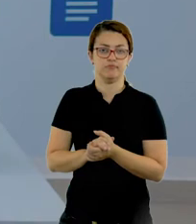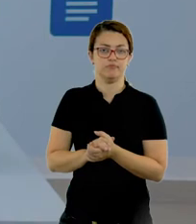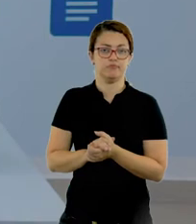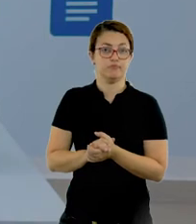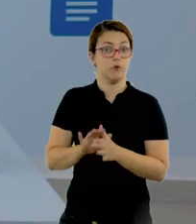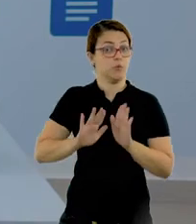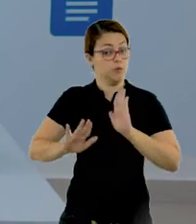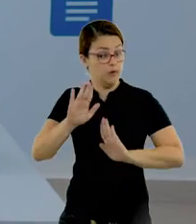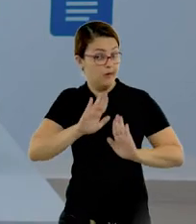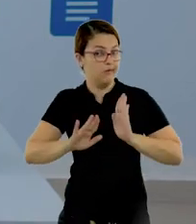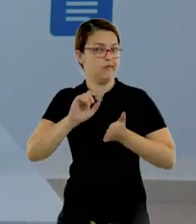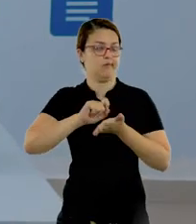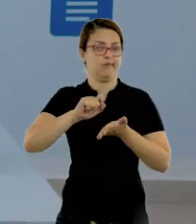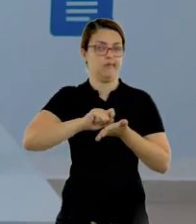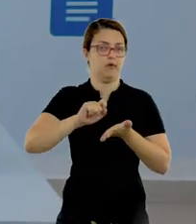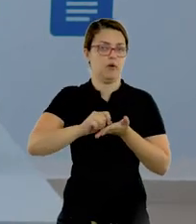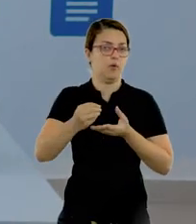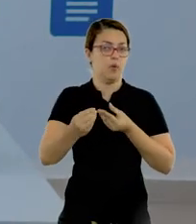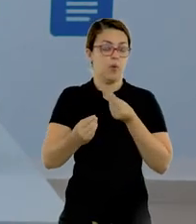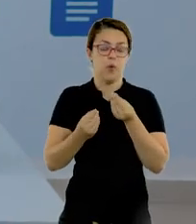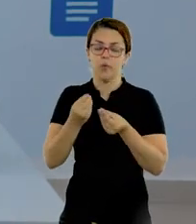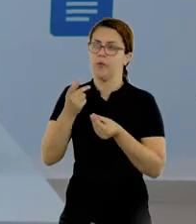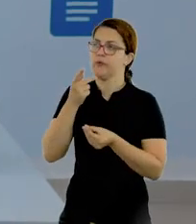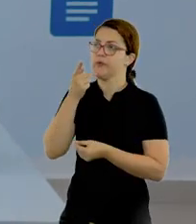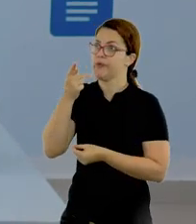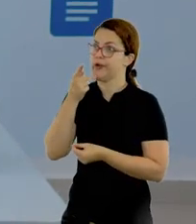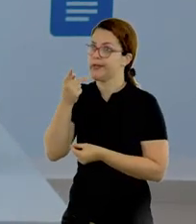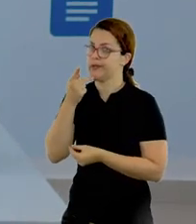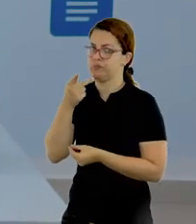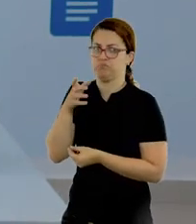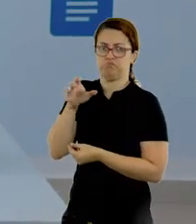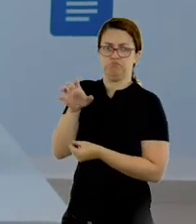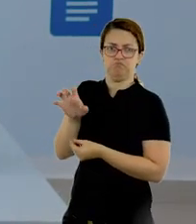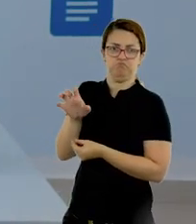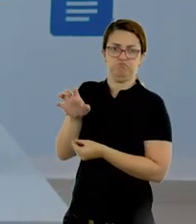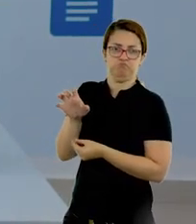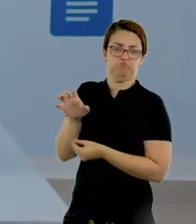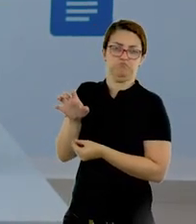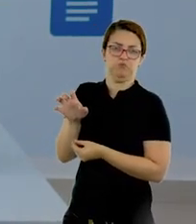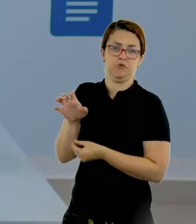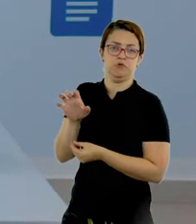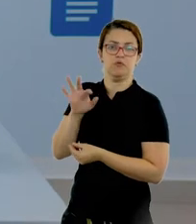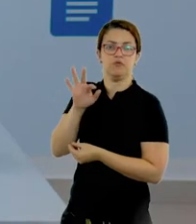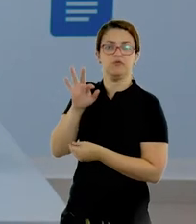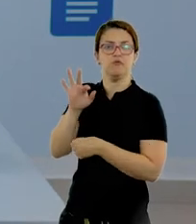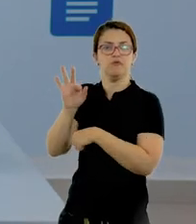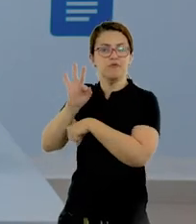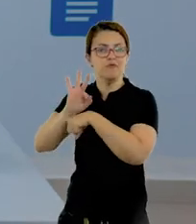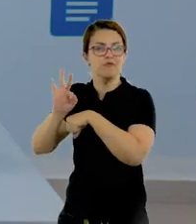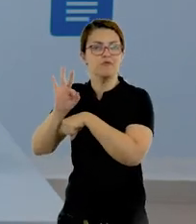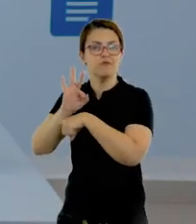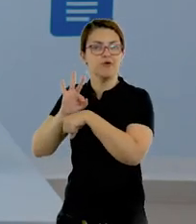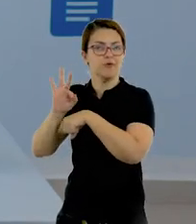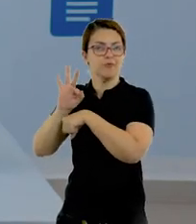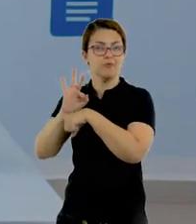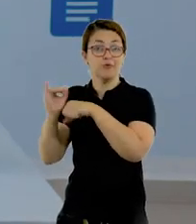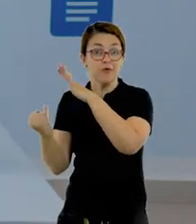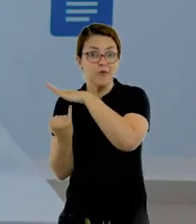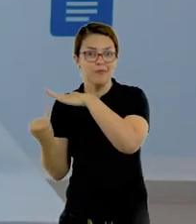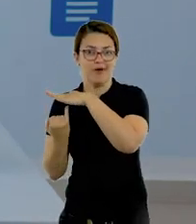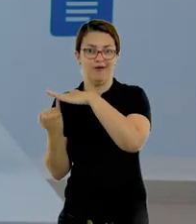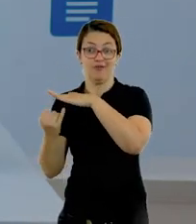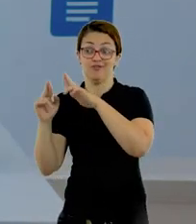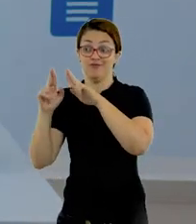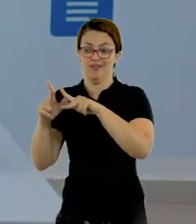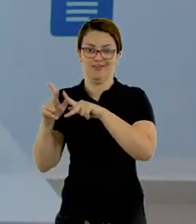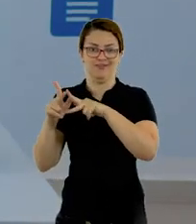cuidado com a escrita, porque a forma como nós falamos é informal, mas como escrevemos é formal. Então precisa tomar cuidado na